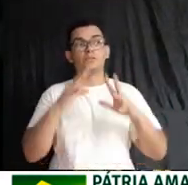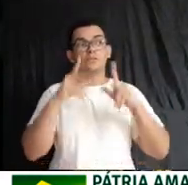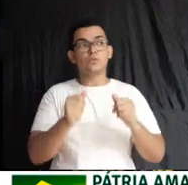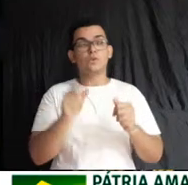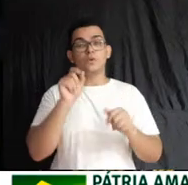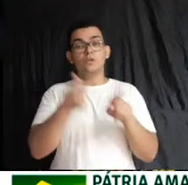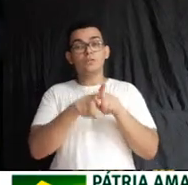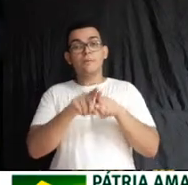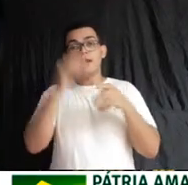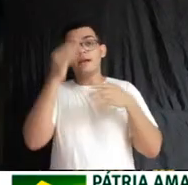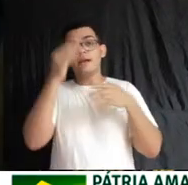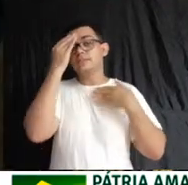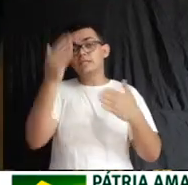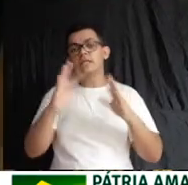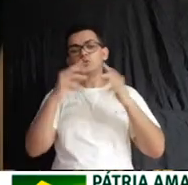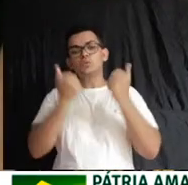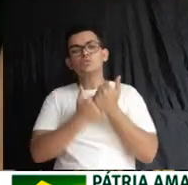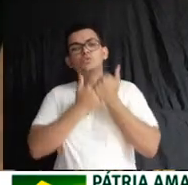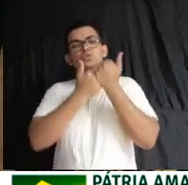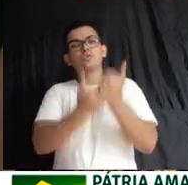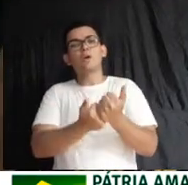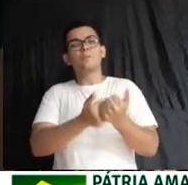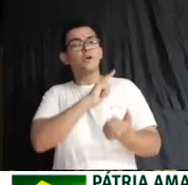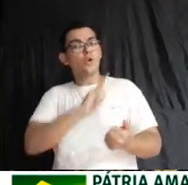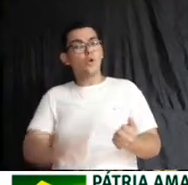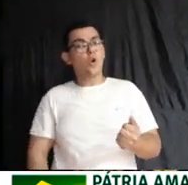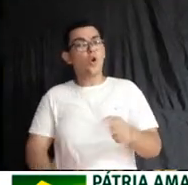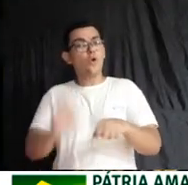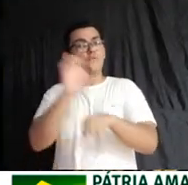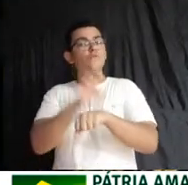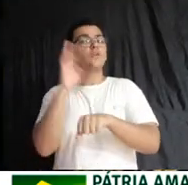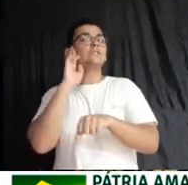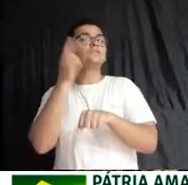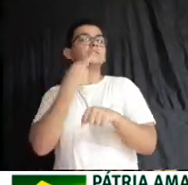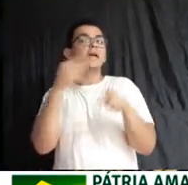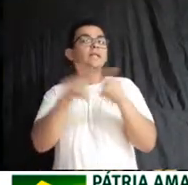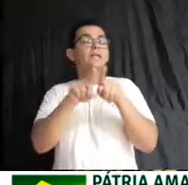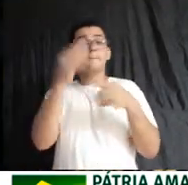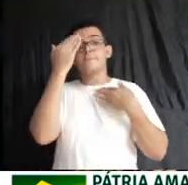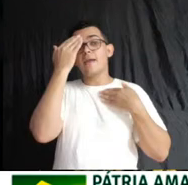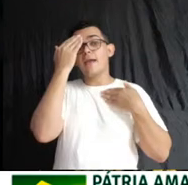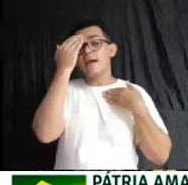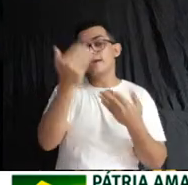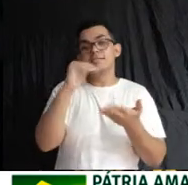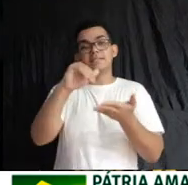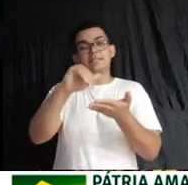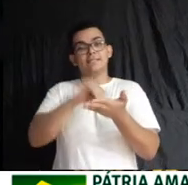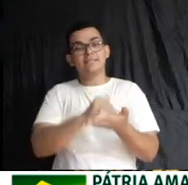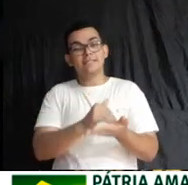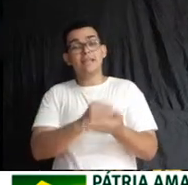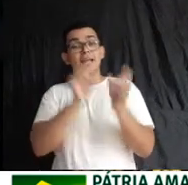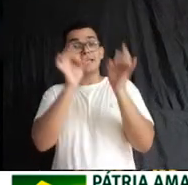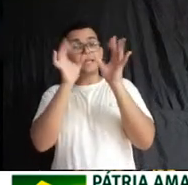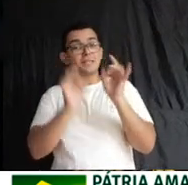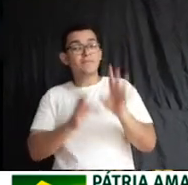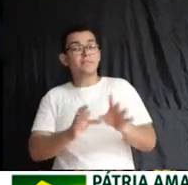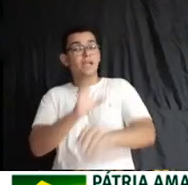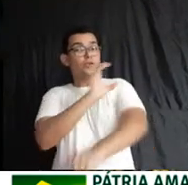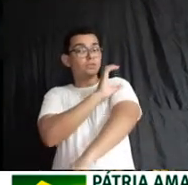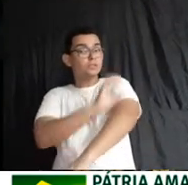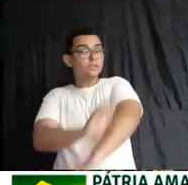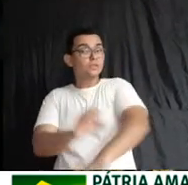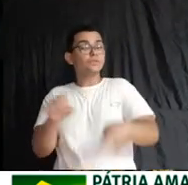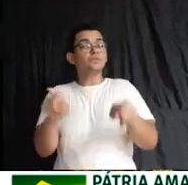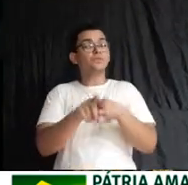da Juventude, Cultura, Esporte e Lazer do Governo do Estado de Rondônia. Agradecer também a Secretaria Especial da Cultura